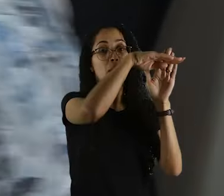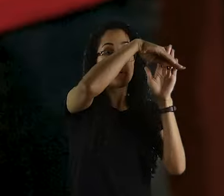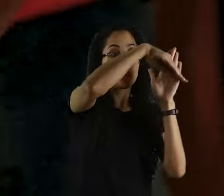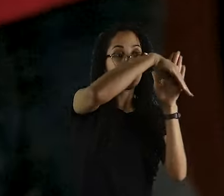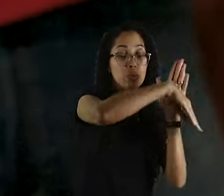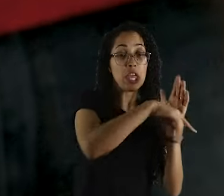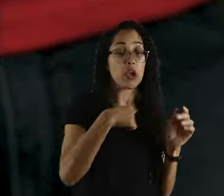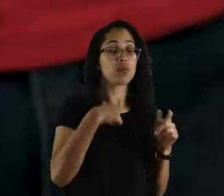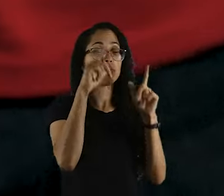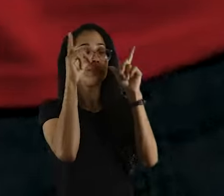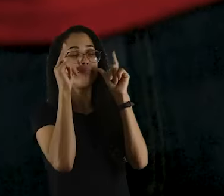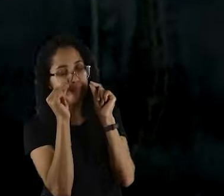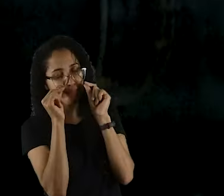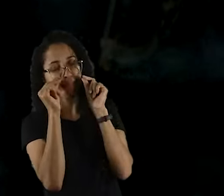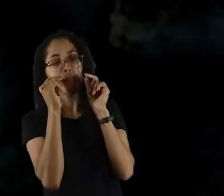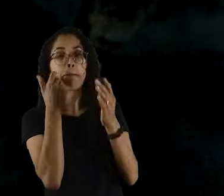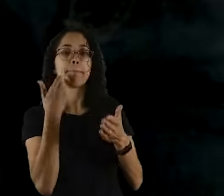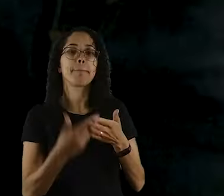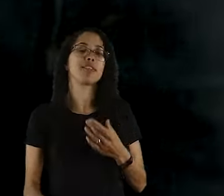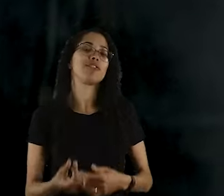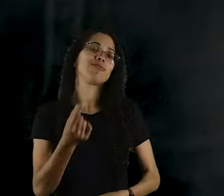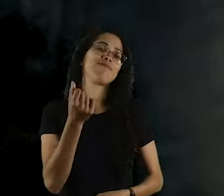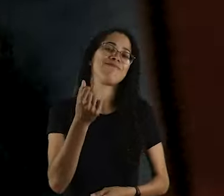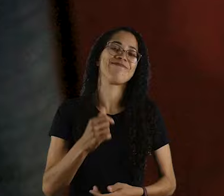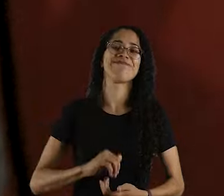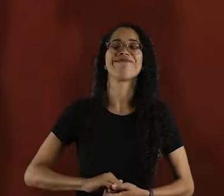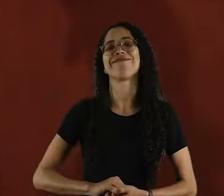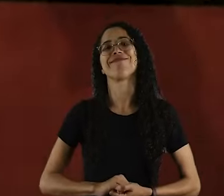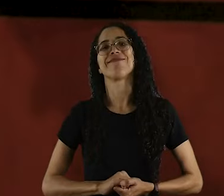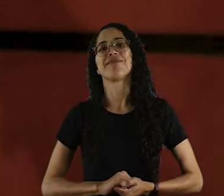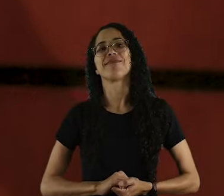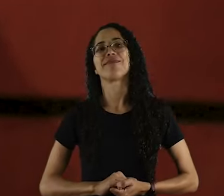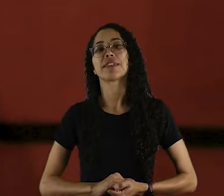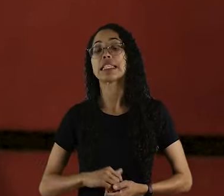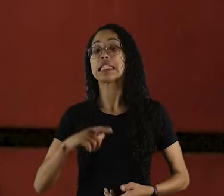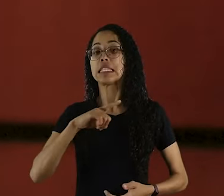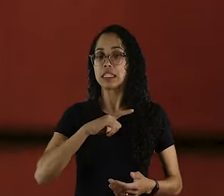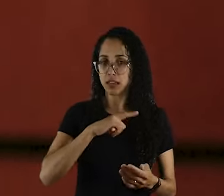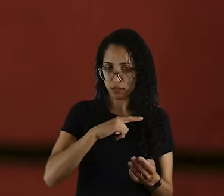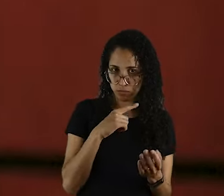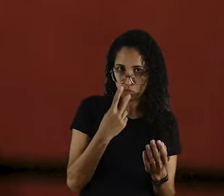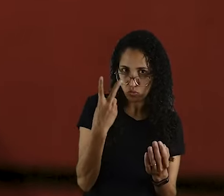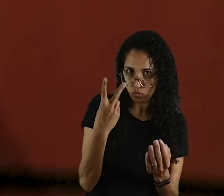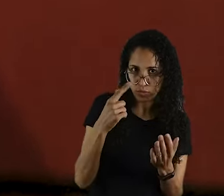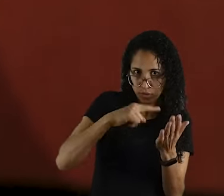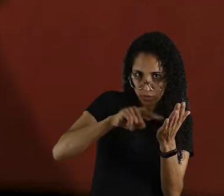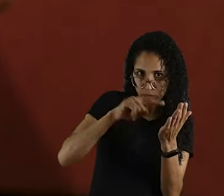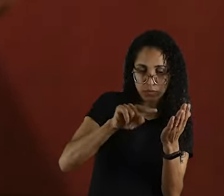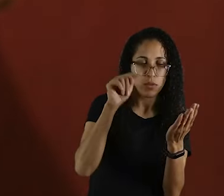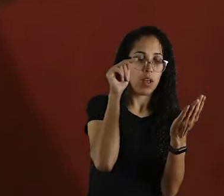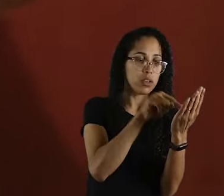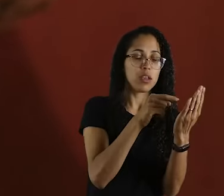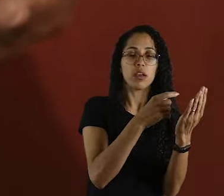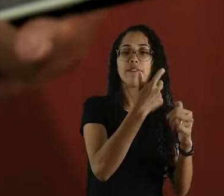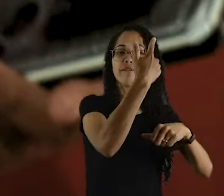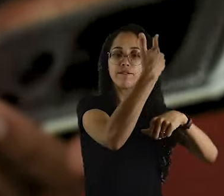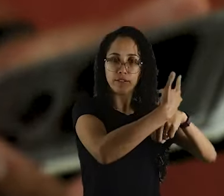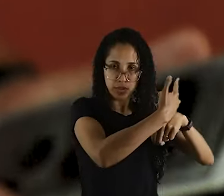Um desastre. Tá aprendendo pelo celular. Olha, eu tenho dois. Eu assisto o vídeo no um